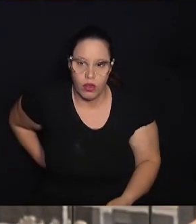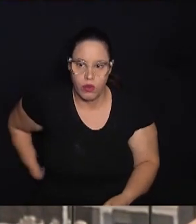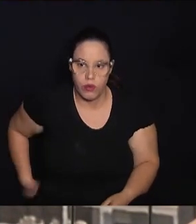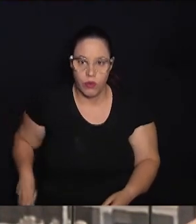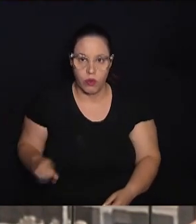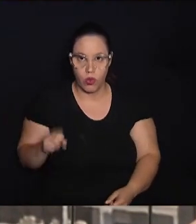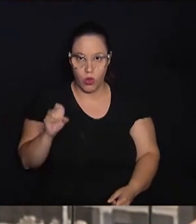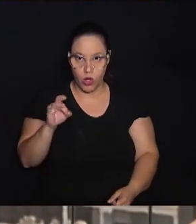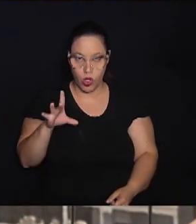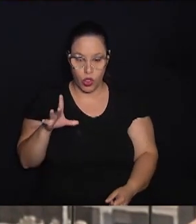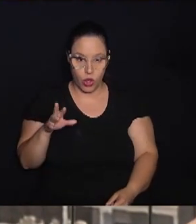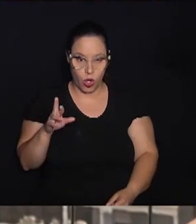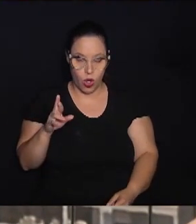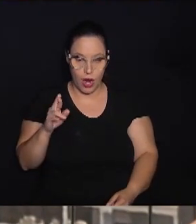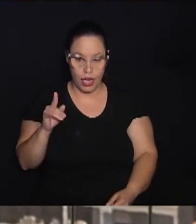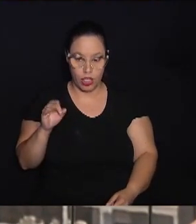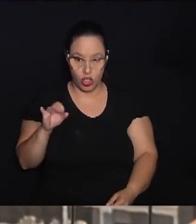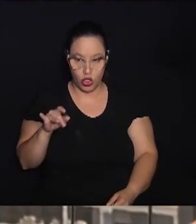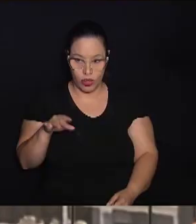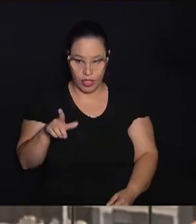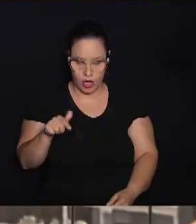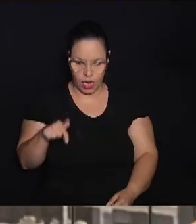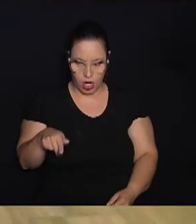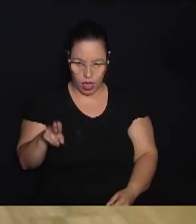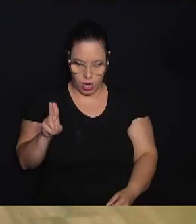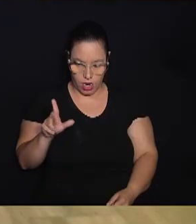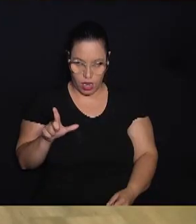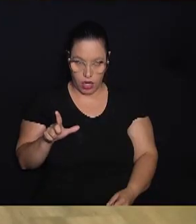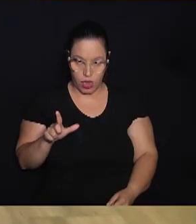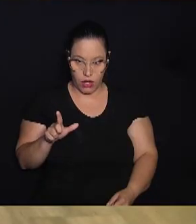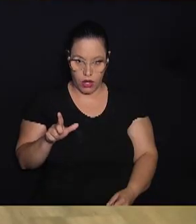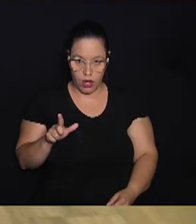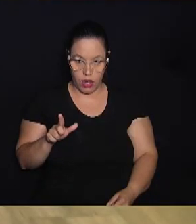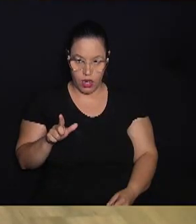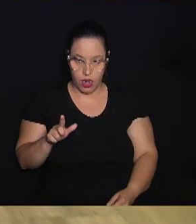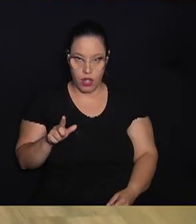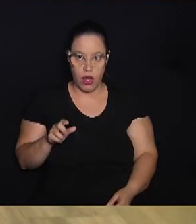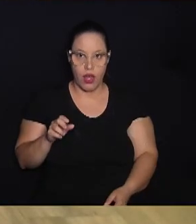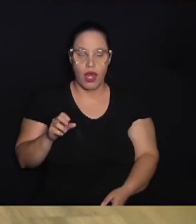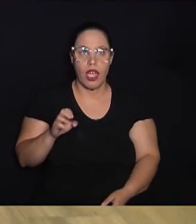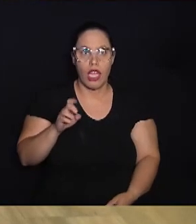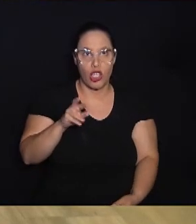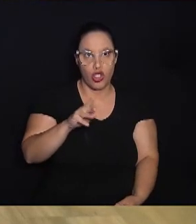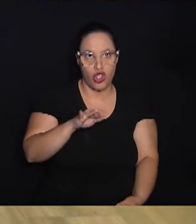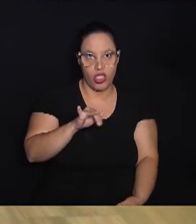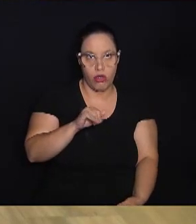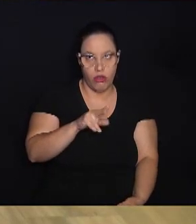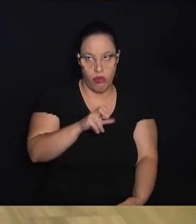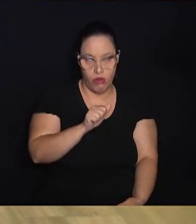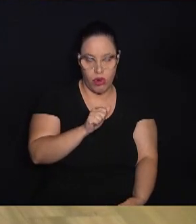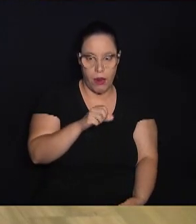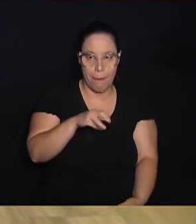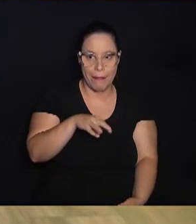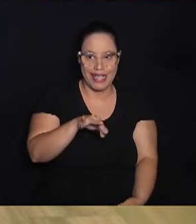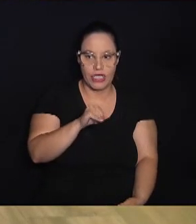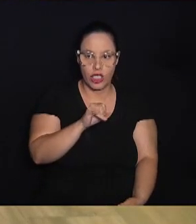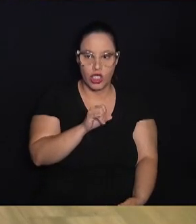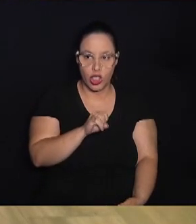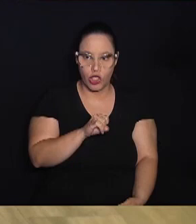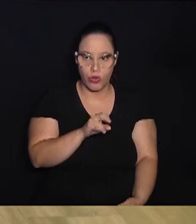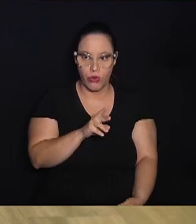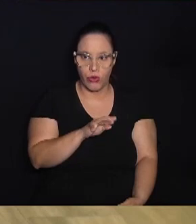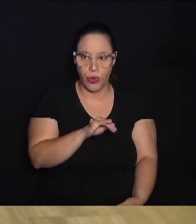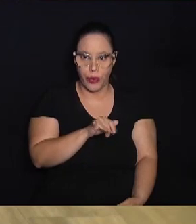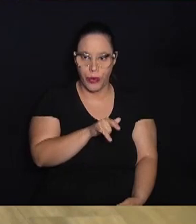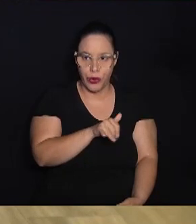Vocês recebem trabalhos do Brasil todo como é que é chama mist fó né Editora mfo a gente eh tem seis meses de vida